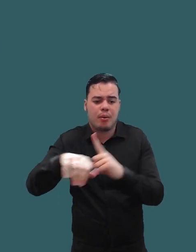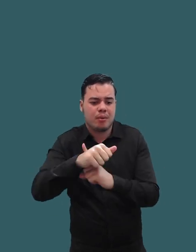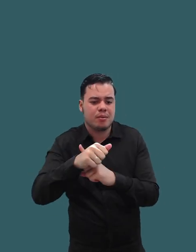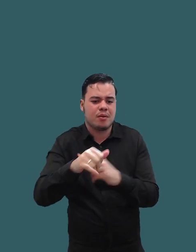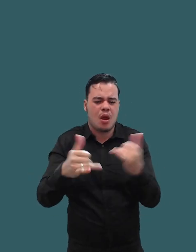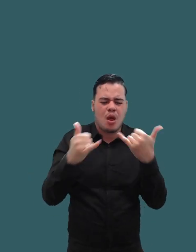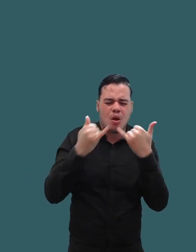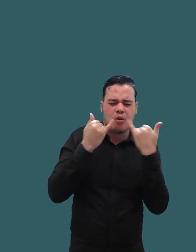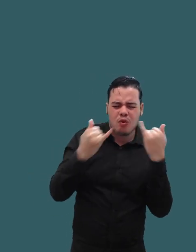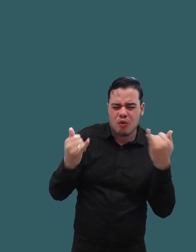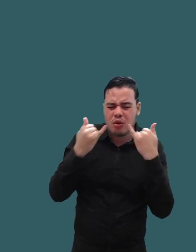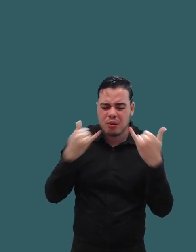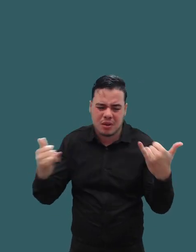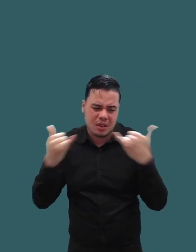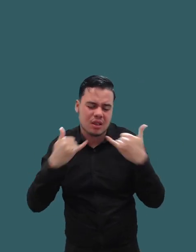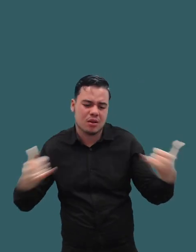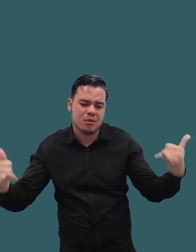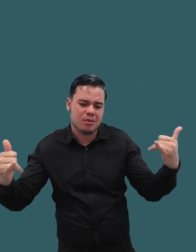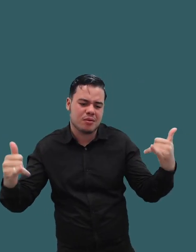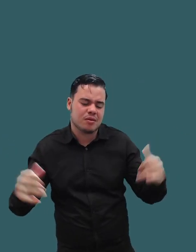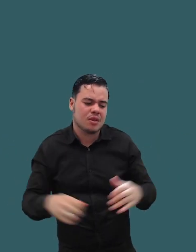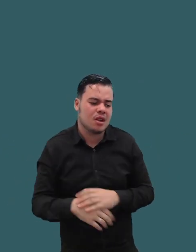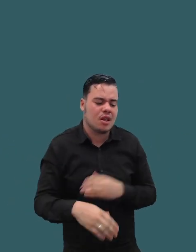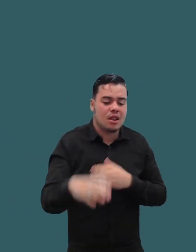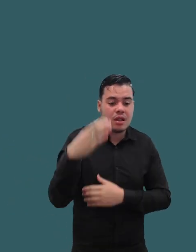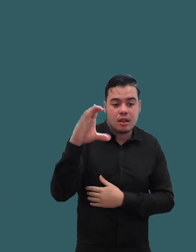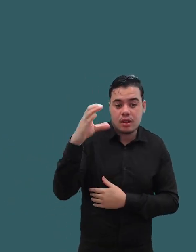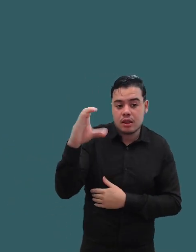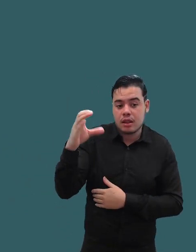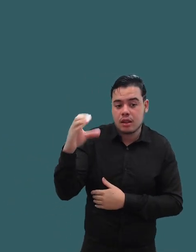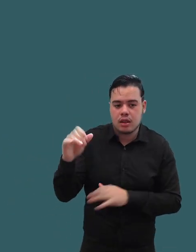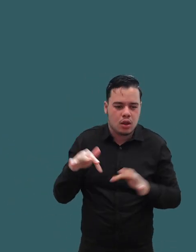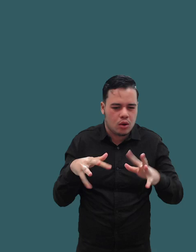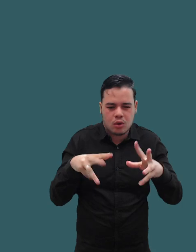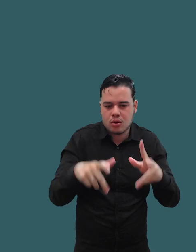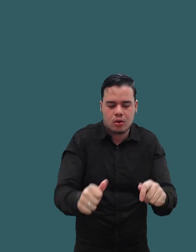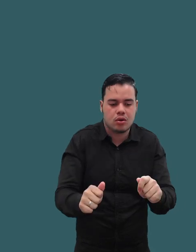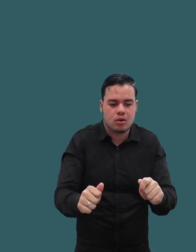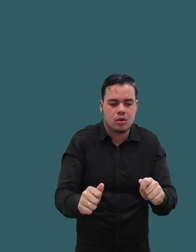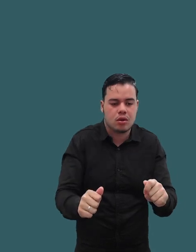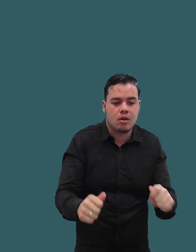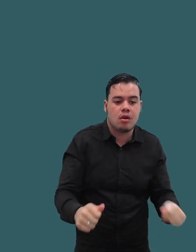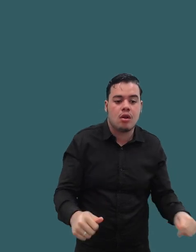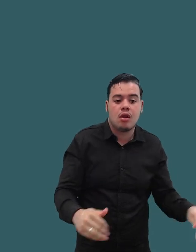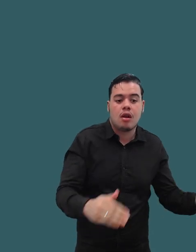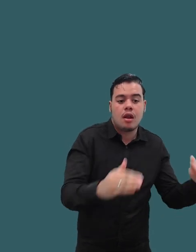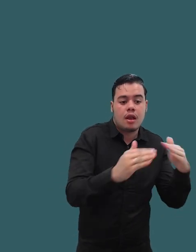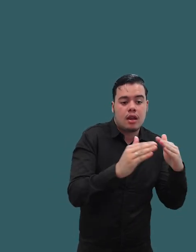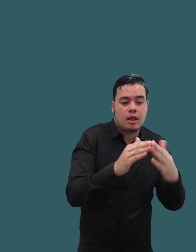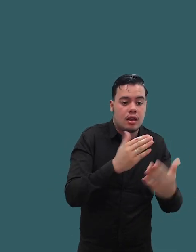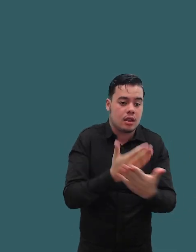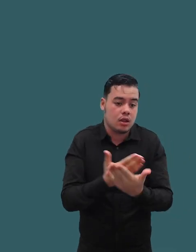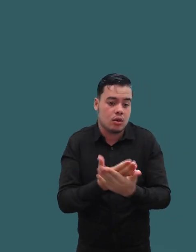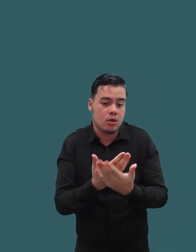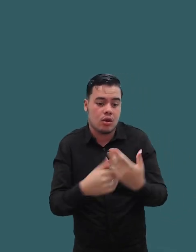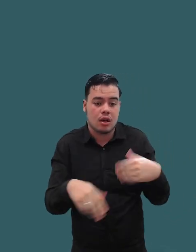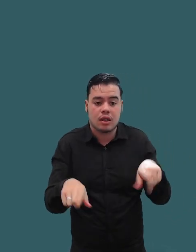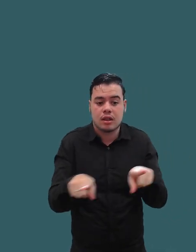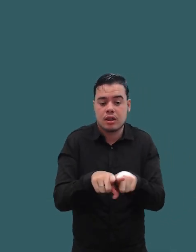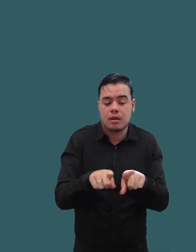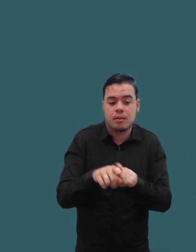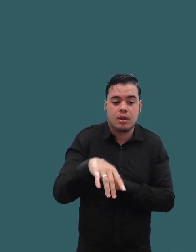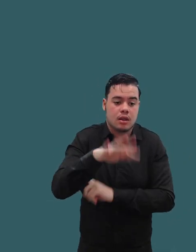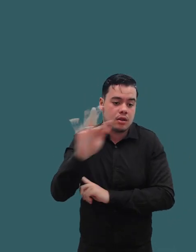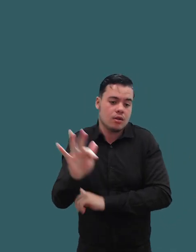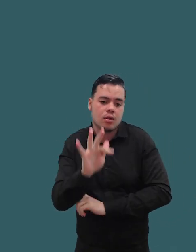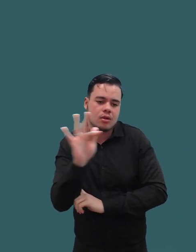gente fazer um grande trabalho de educação científica nas nossas escolas de ensino fundamental, de ensino médio e na universidade. É